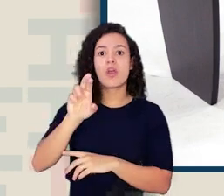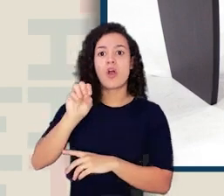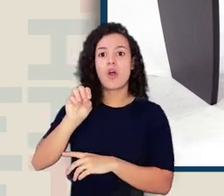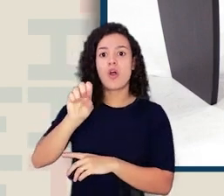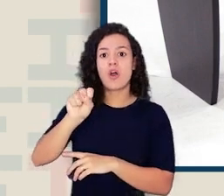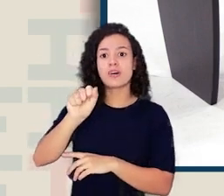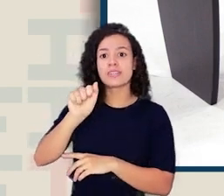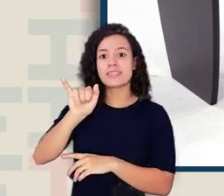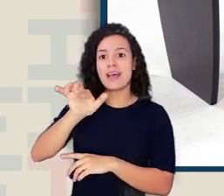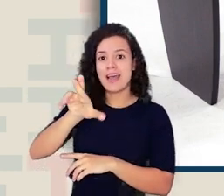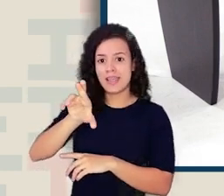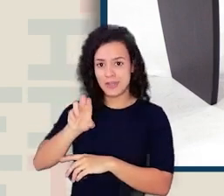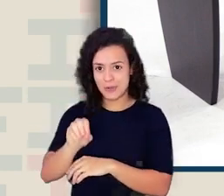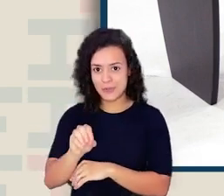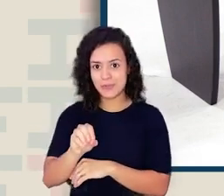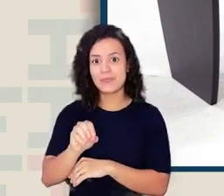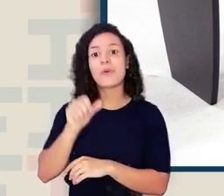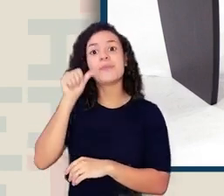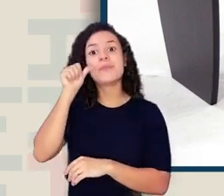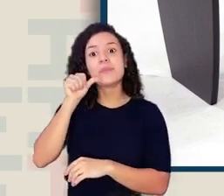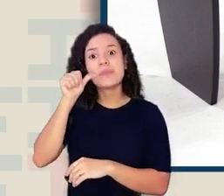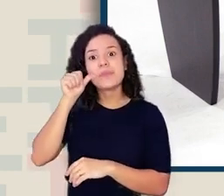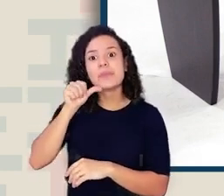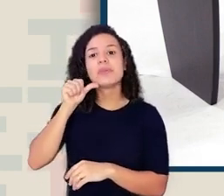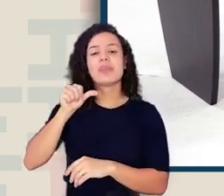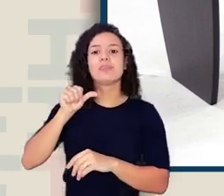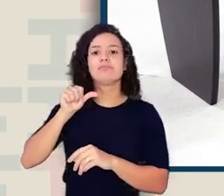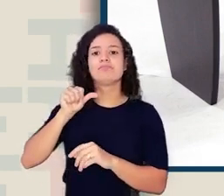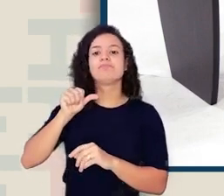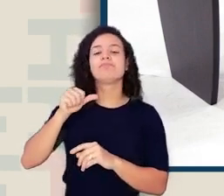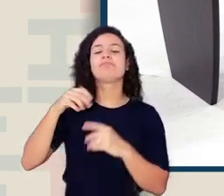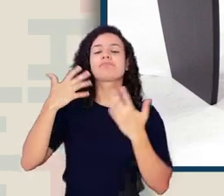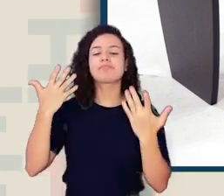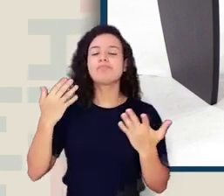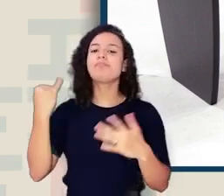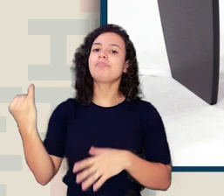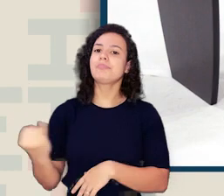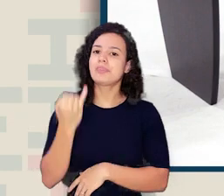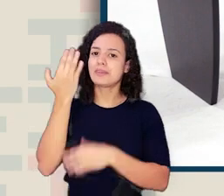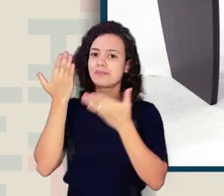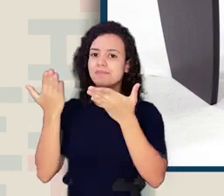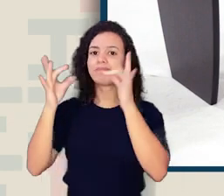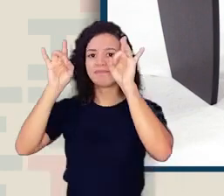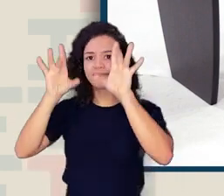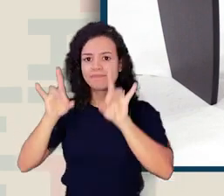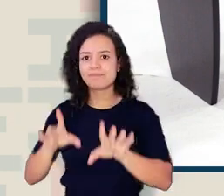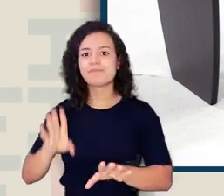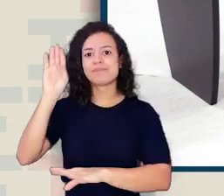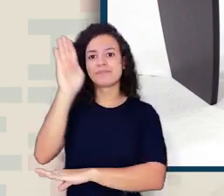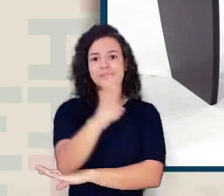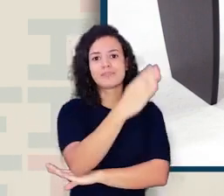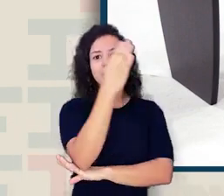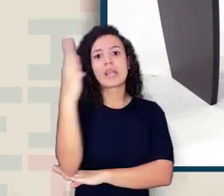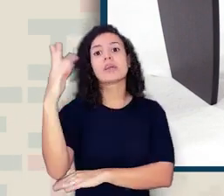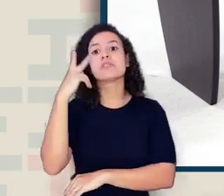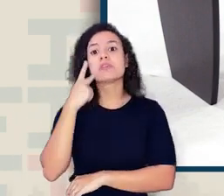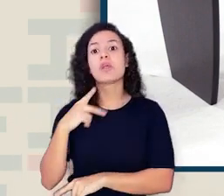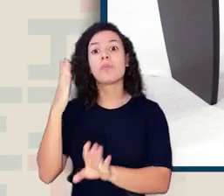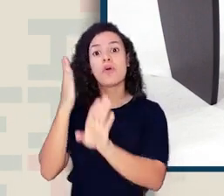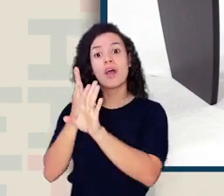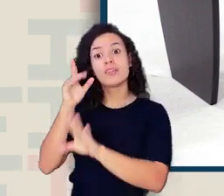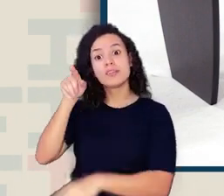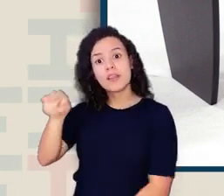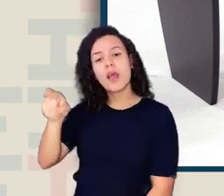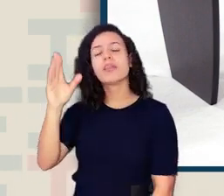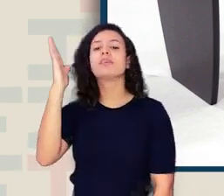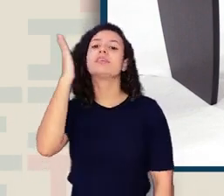do Rosário. Essa padroeira, ela foi tão especial para as manifestações do maracatu cearense,